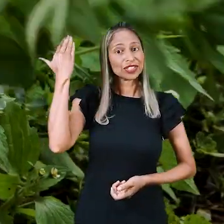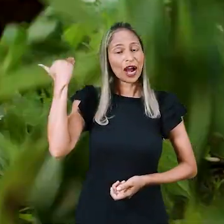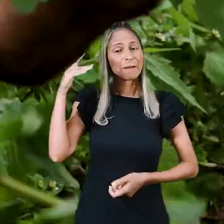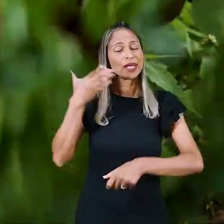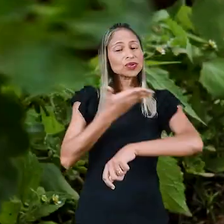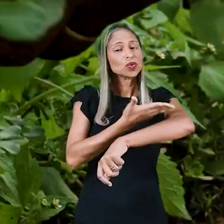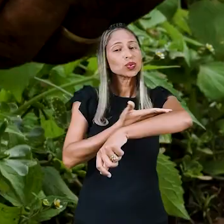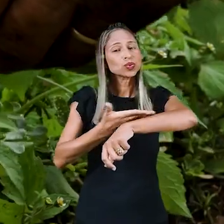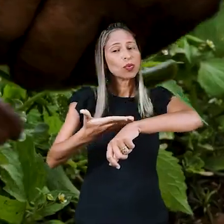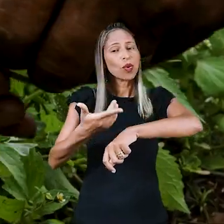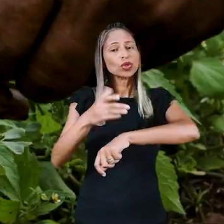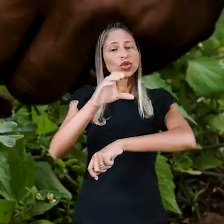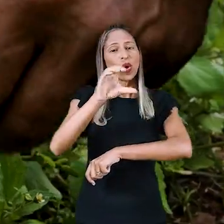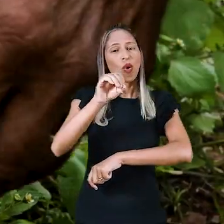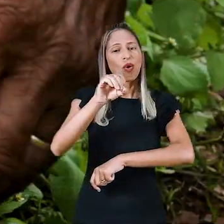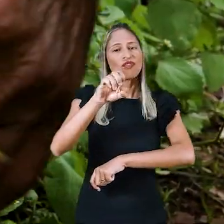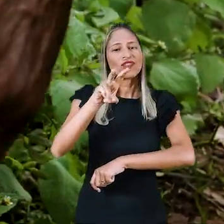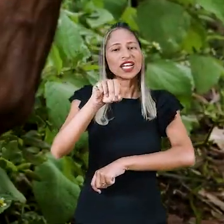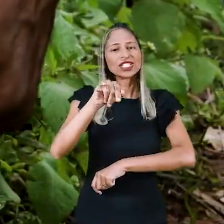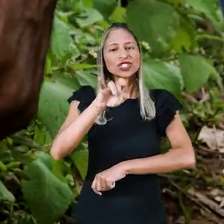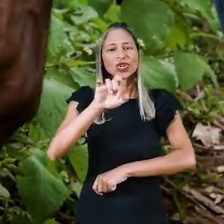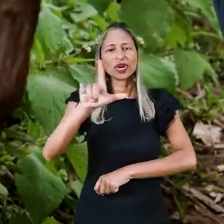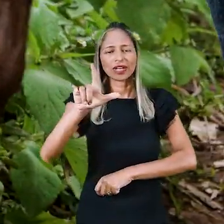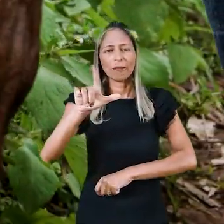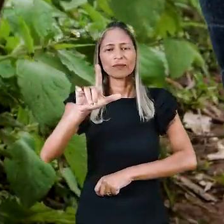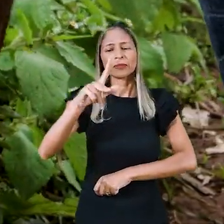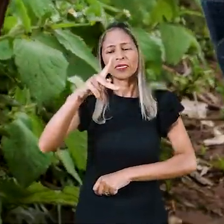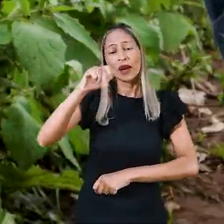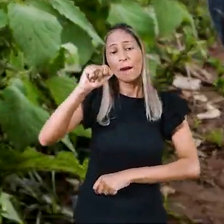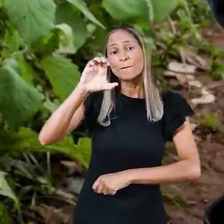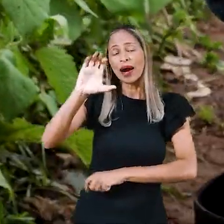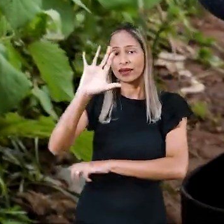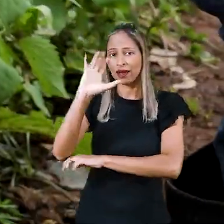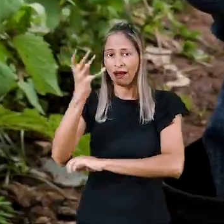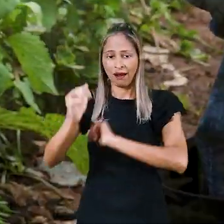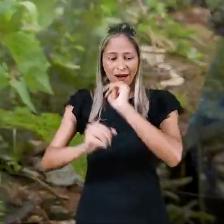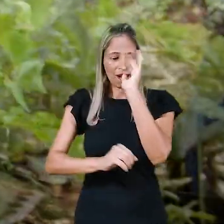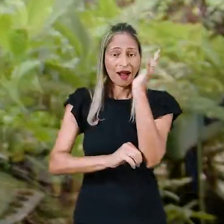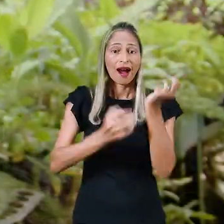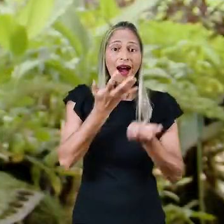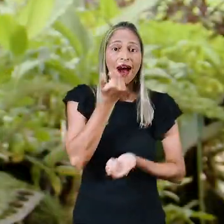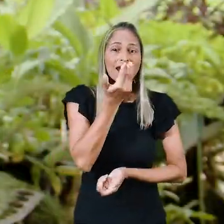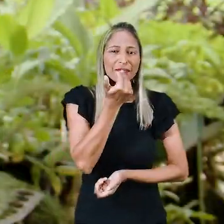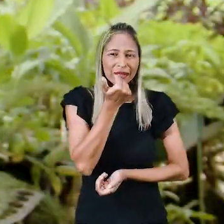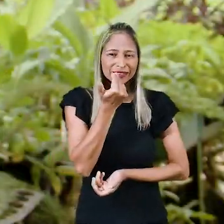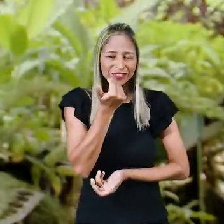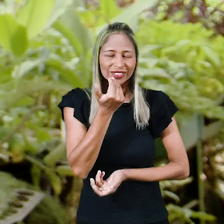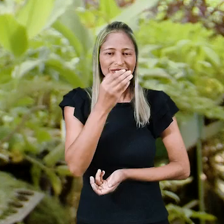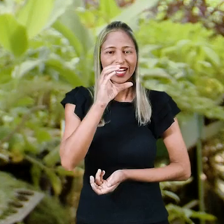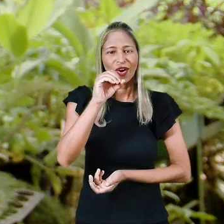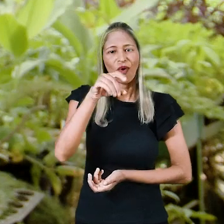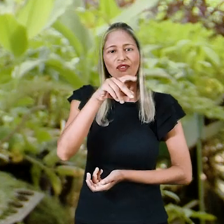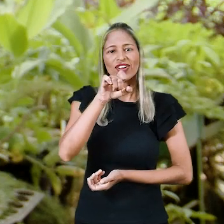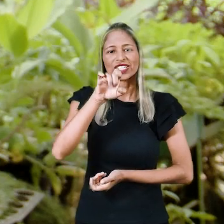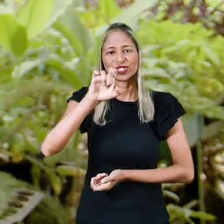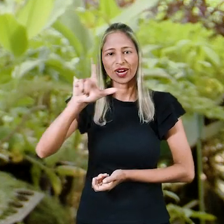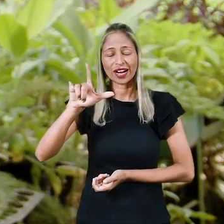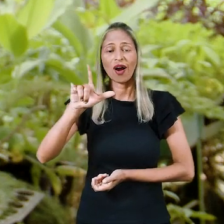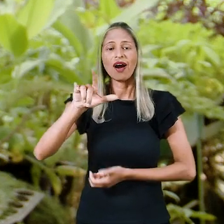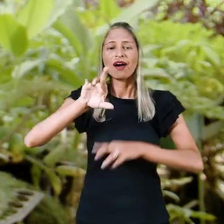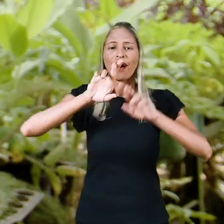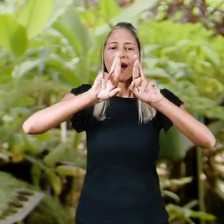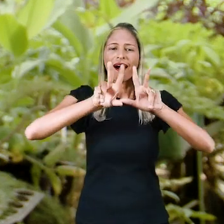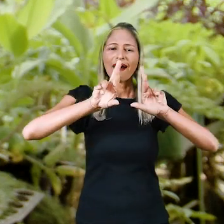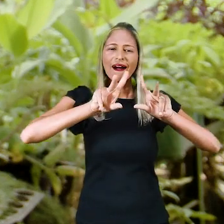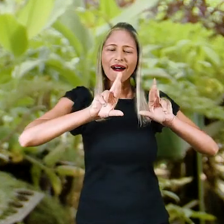Antigamente era tradicional, hoje é não convencional, né? As punk, né, plantas alimentícias não convencionais, são